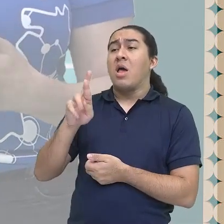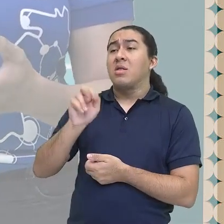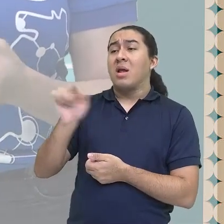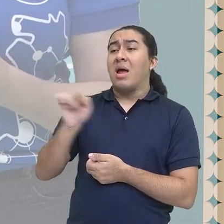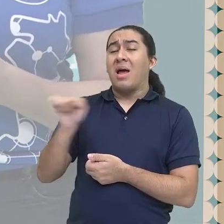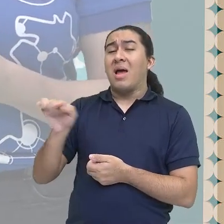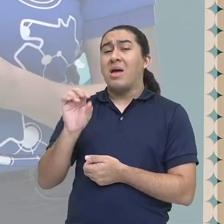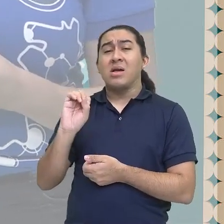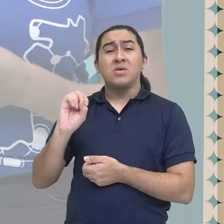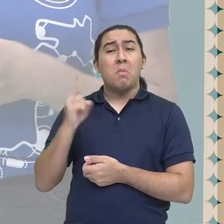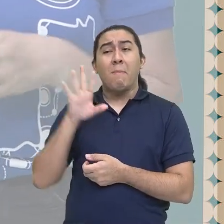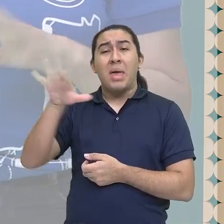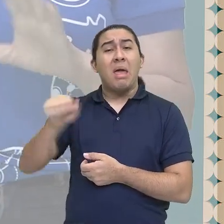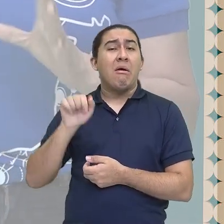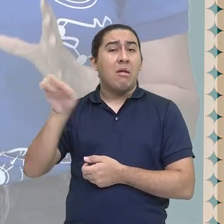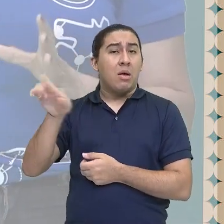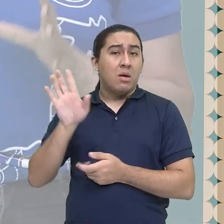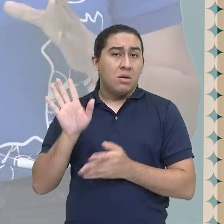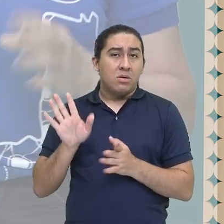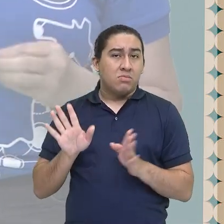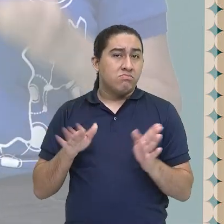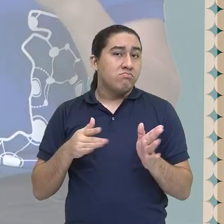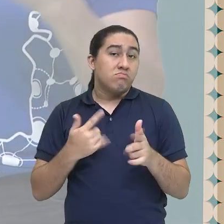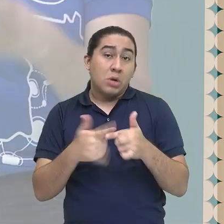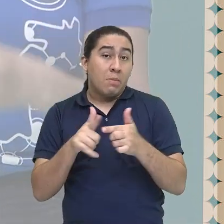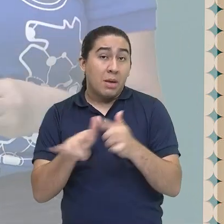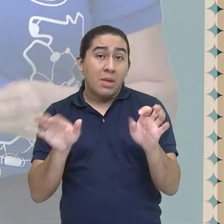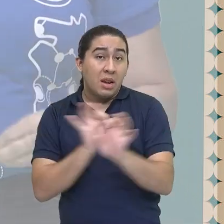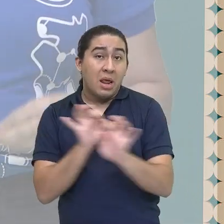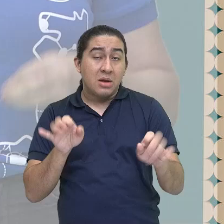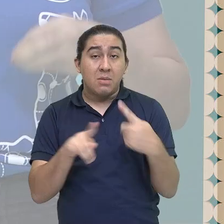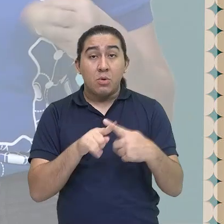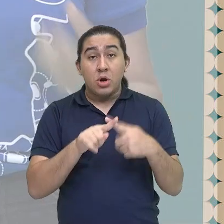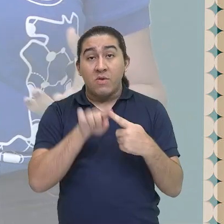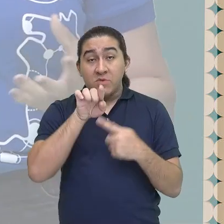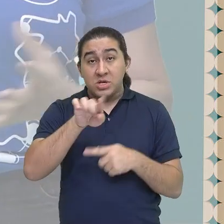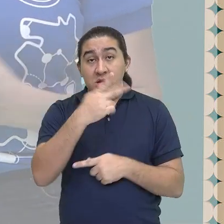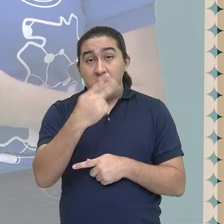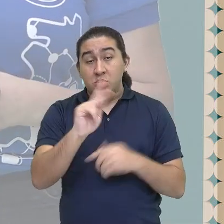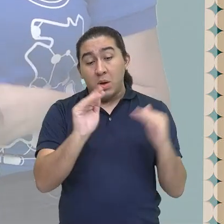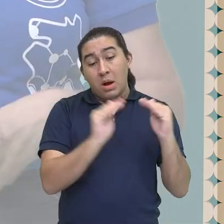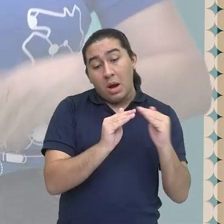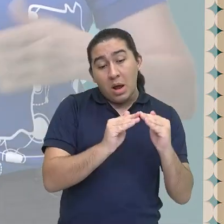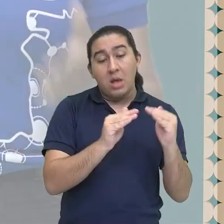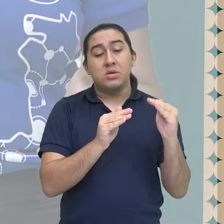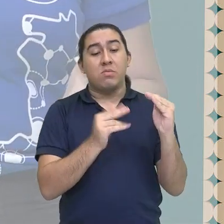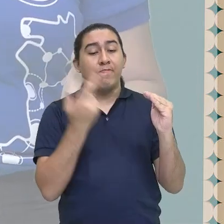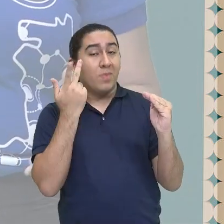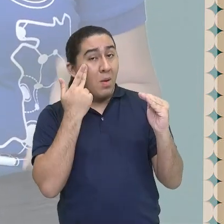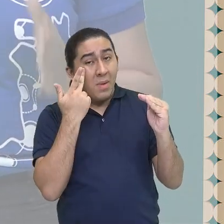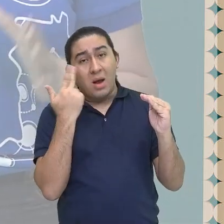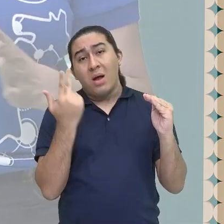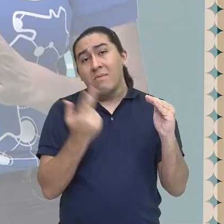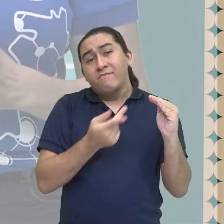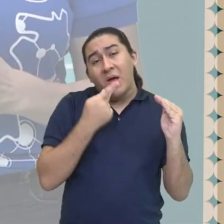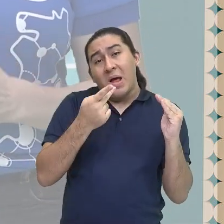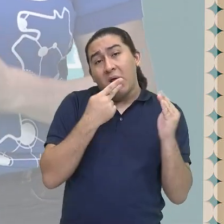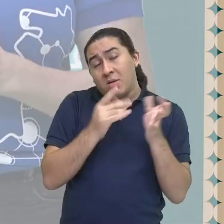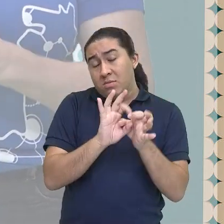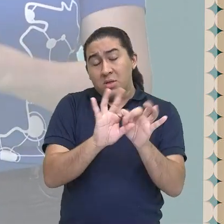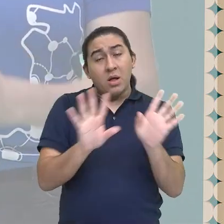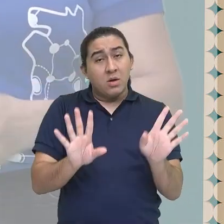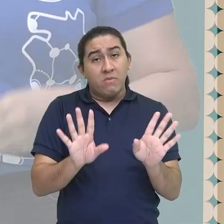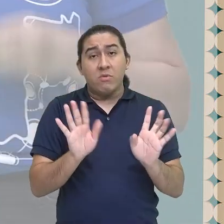me traga aquilo, né? Então, não tem problema você estar falando ali, você está num ambiente relaxado, não tem